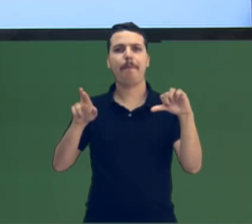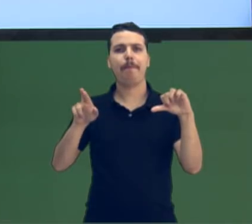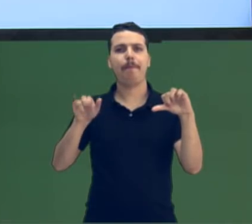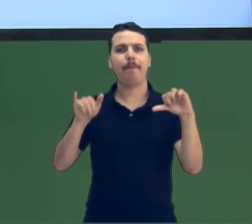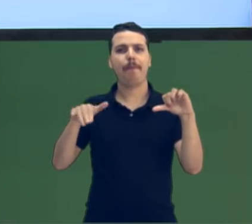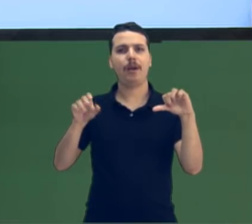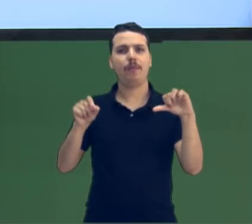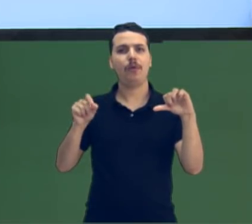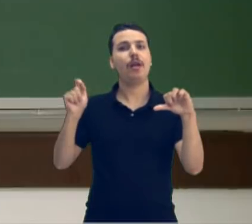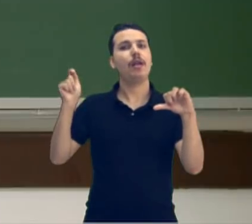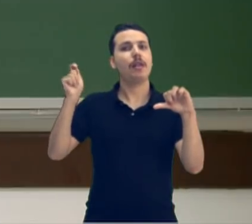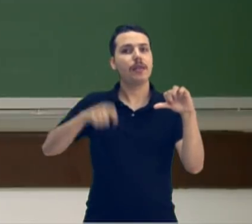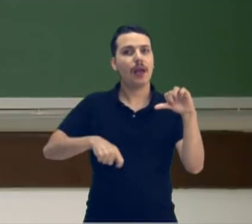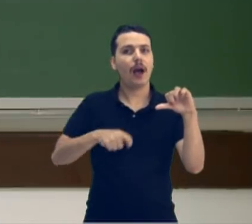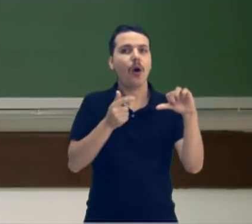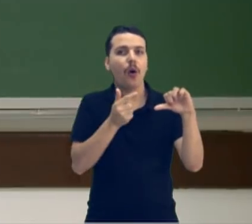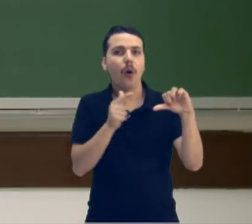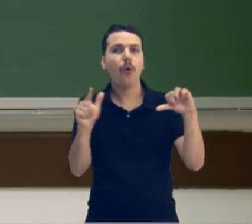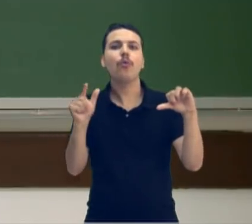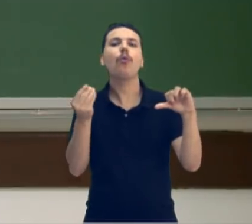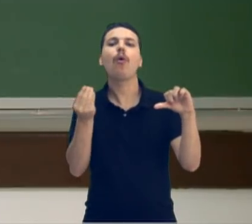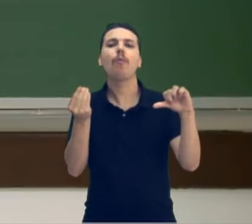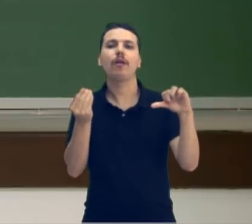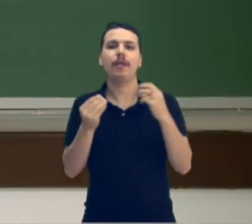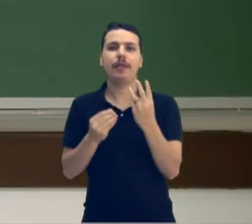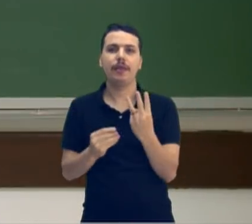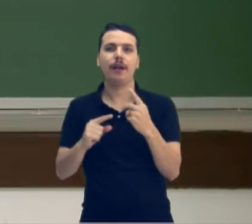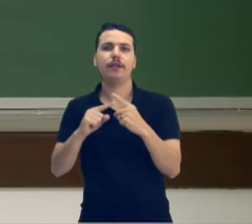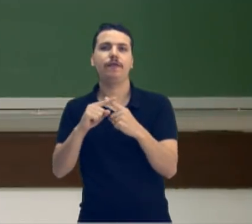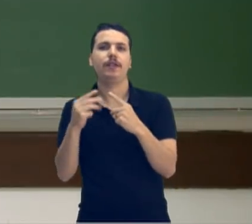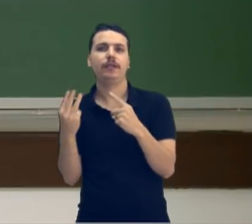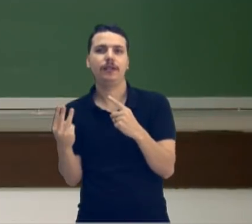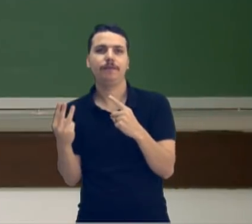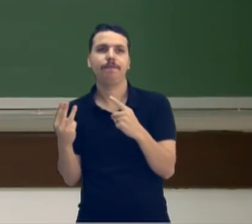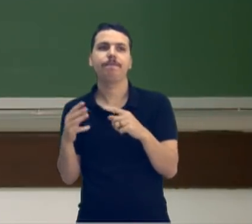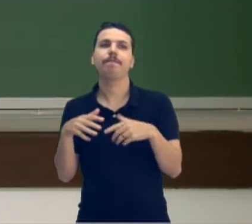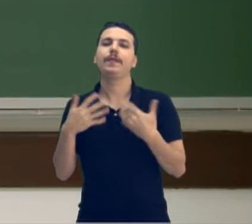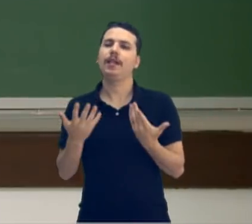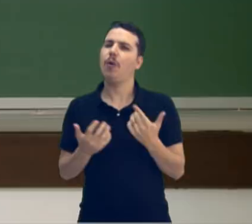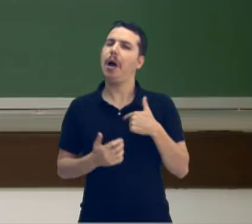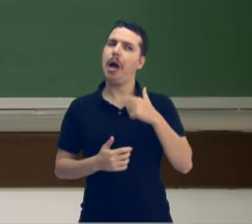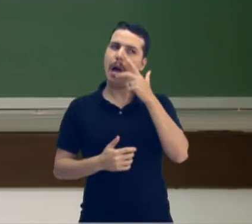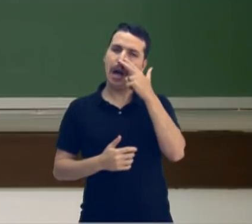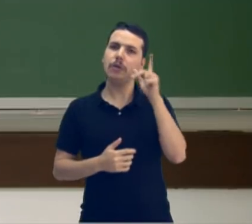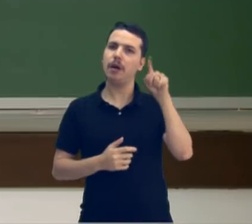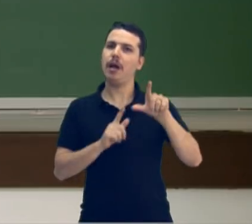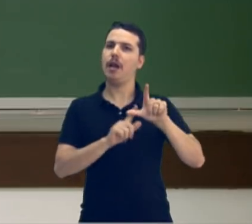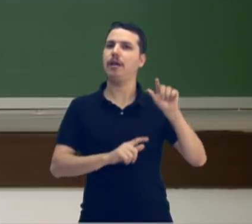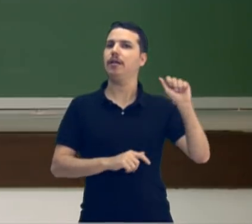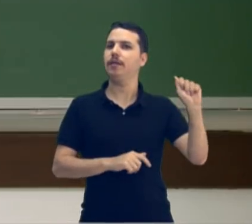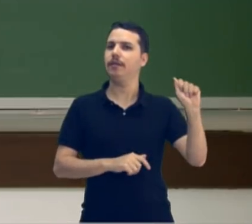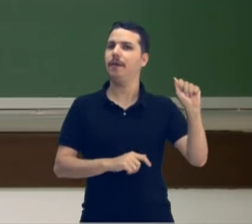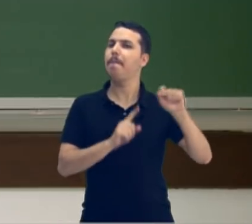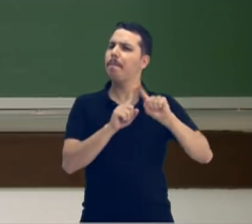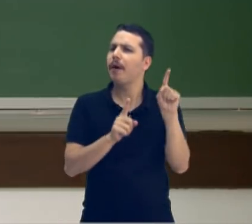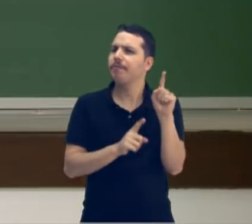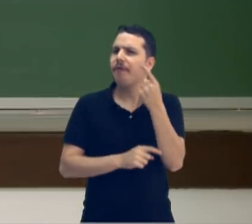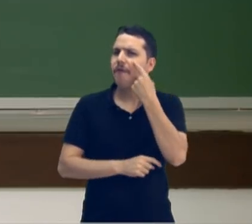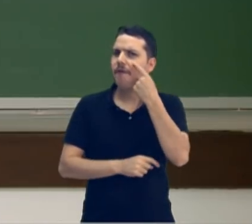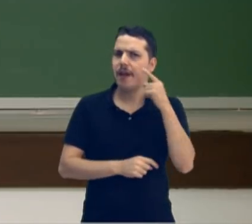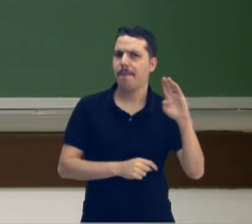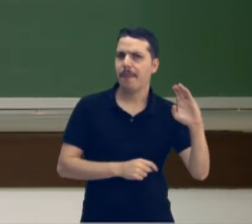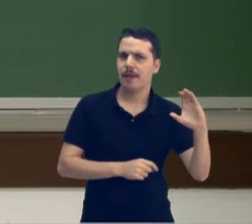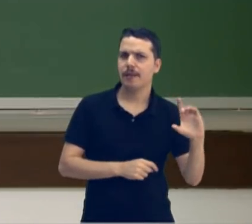ele consegue ser escrito também como 3 vezes 3. Então eu acho que é a letra A. Mas vamos olhar as outras